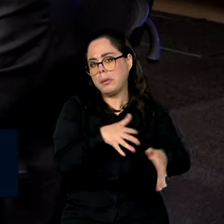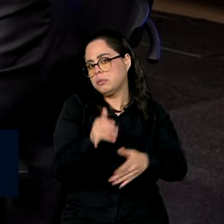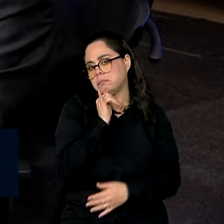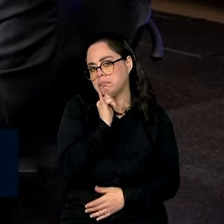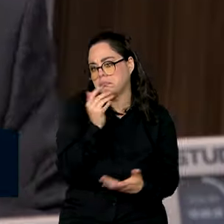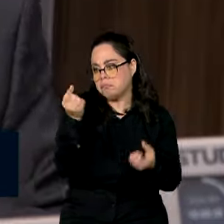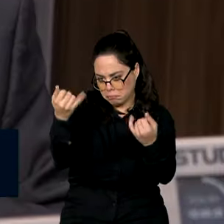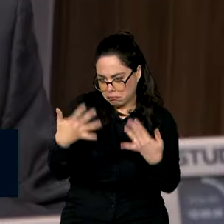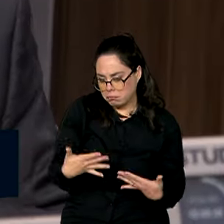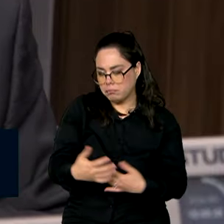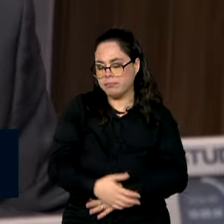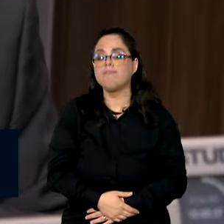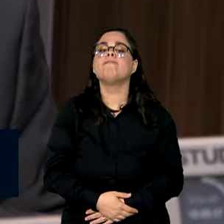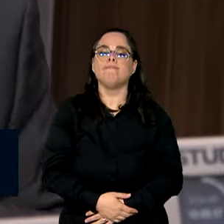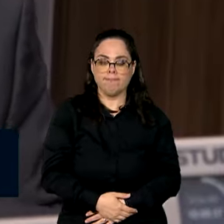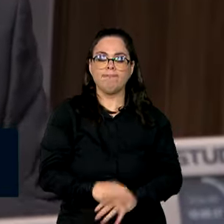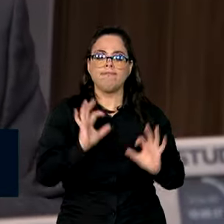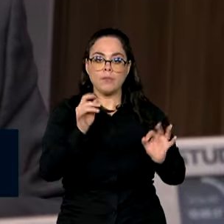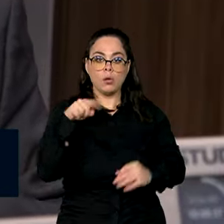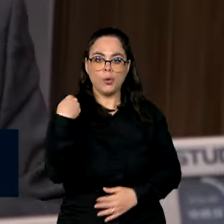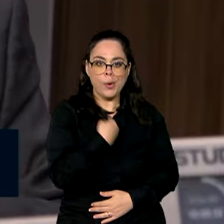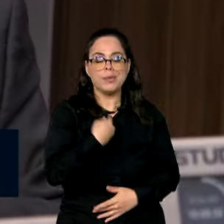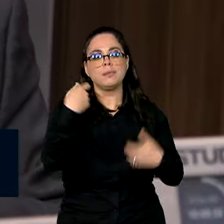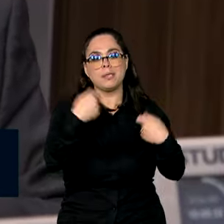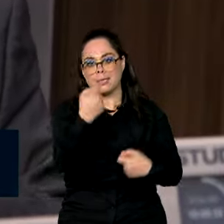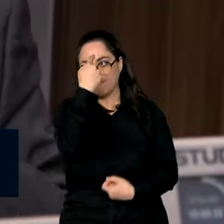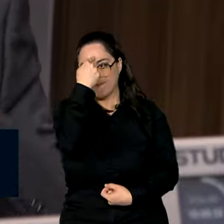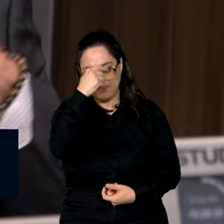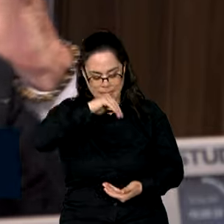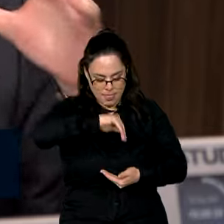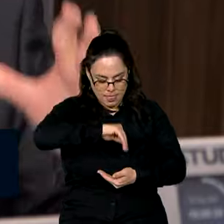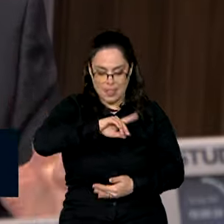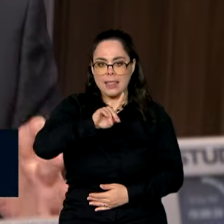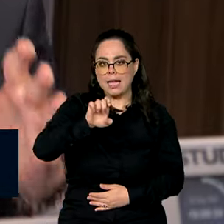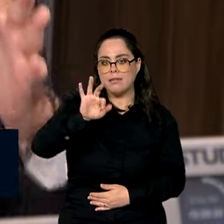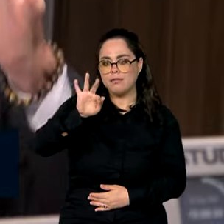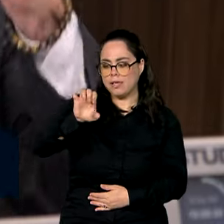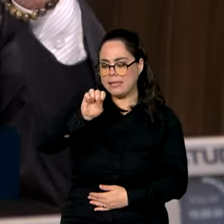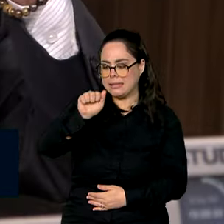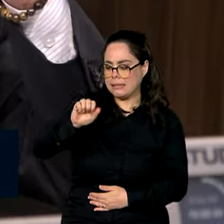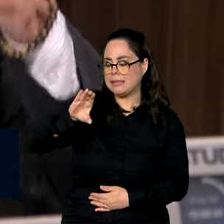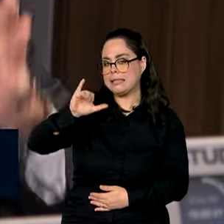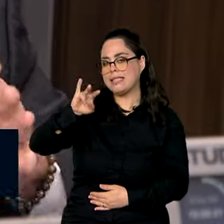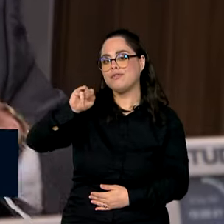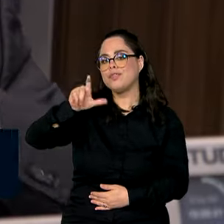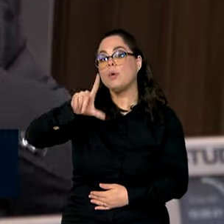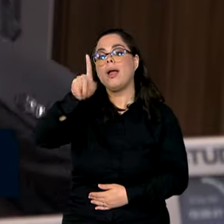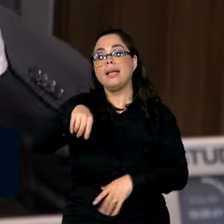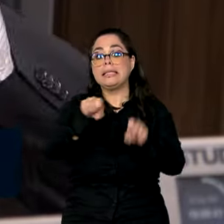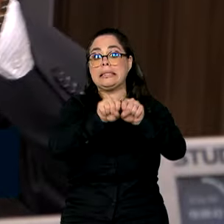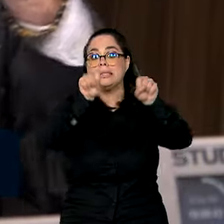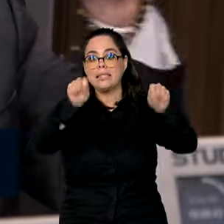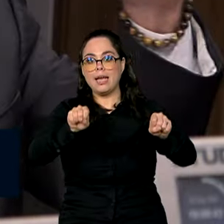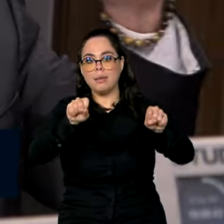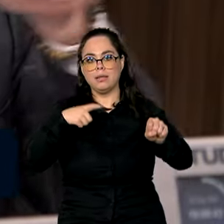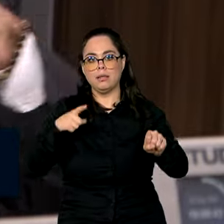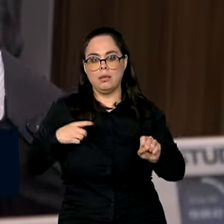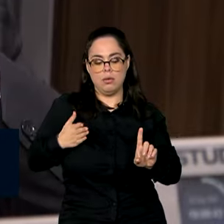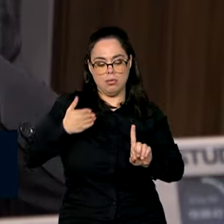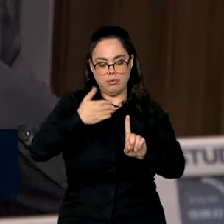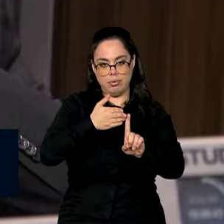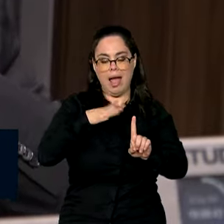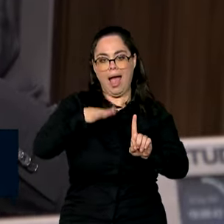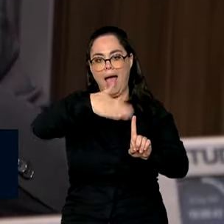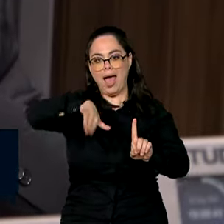exemplo bem eh a gente precisa pensar a Defesa Civil como um sistema né um sistema vertical onde temos a Defesa Civil